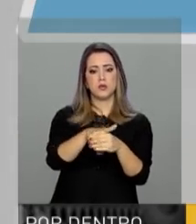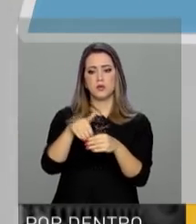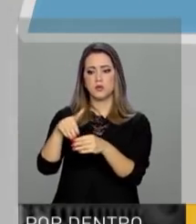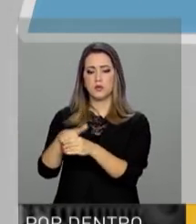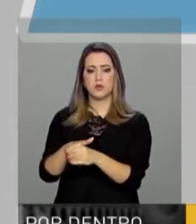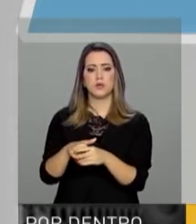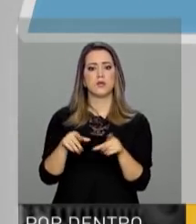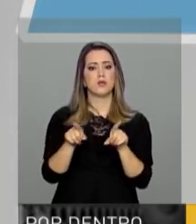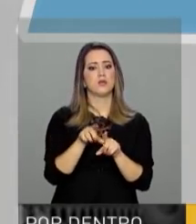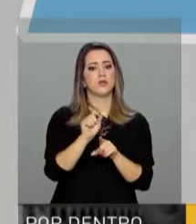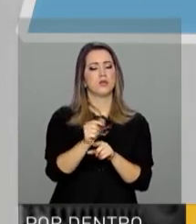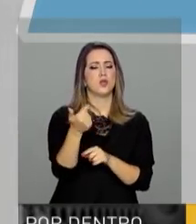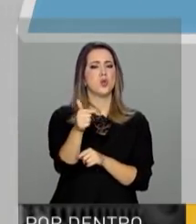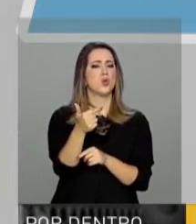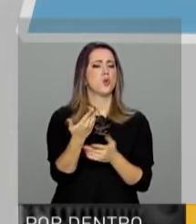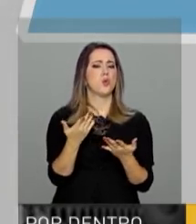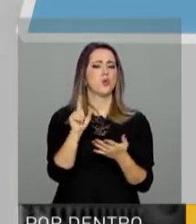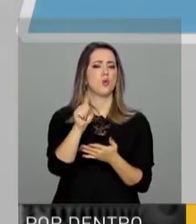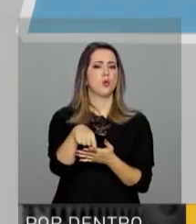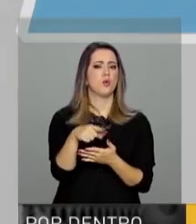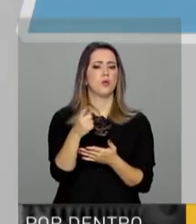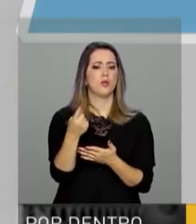esse, não é algo assim